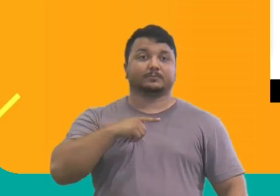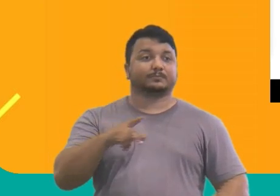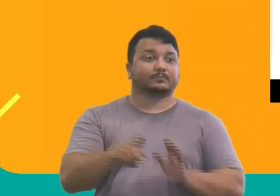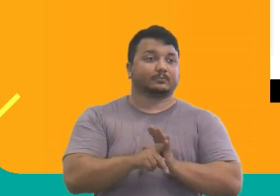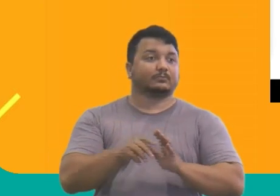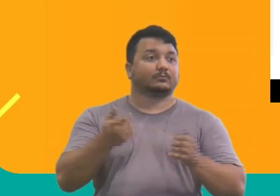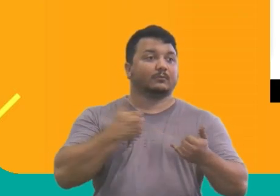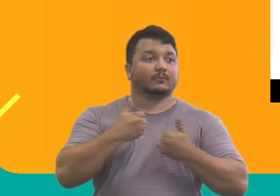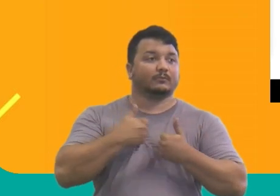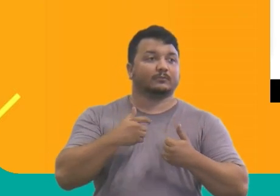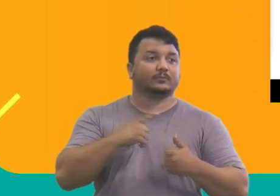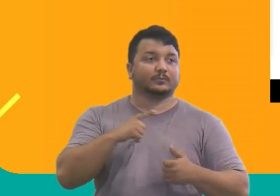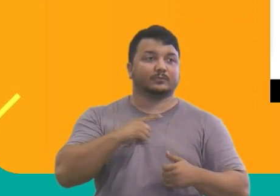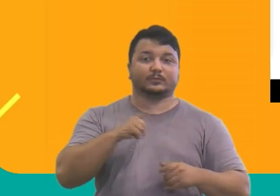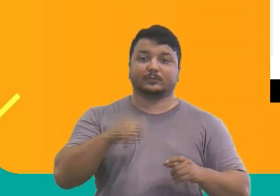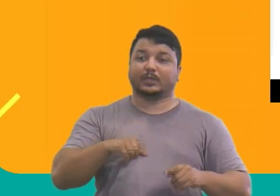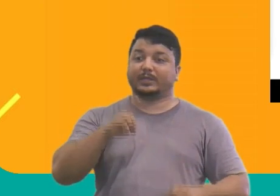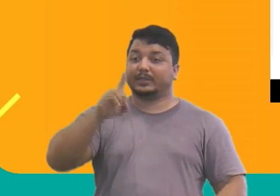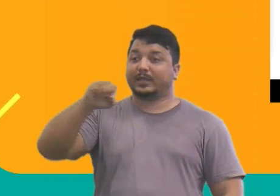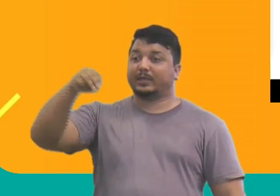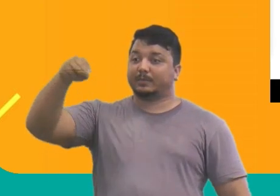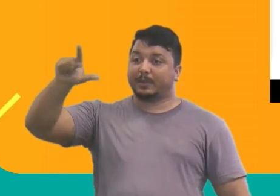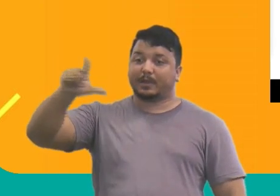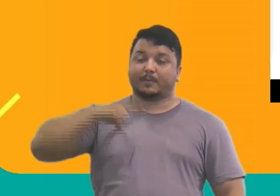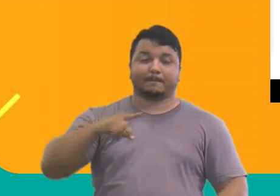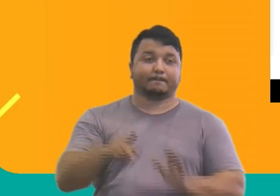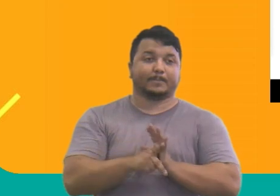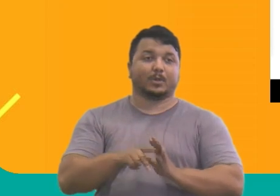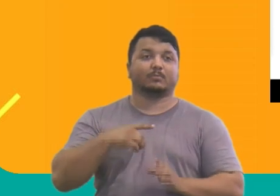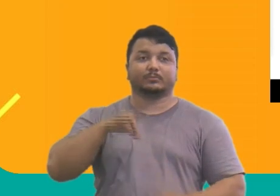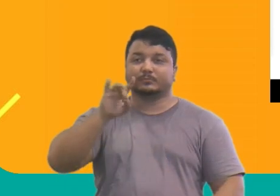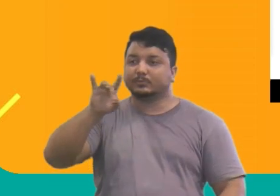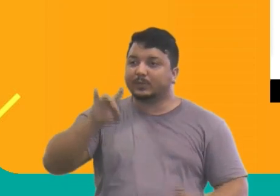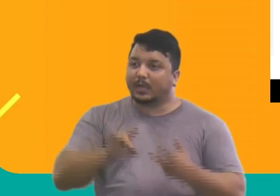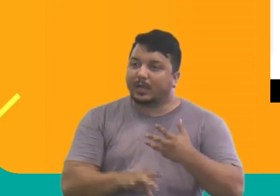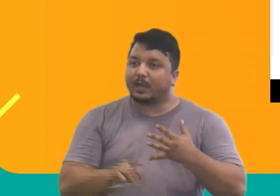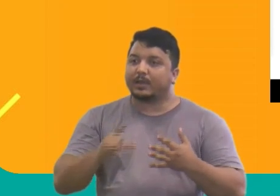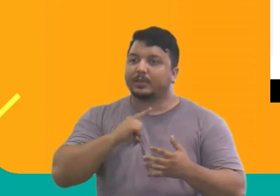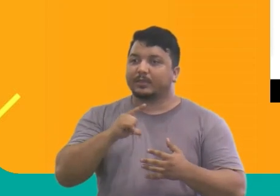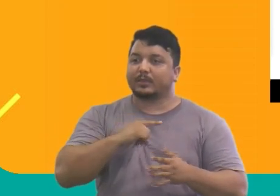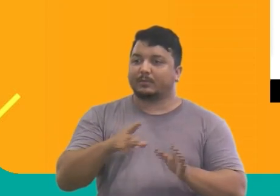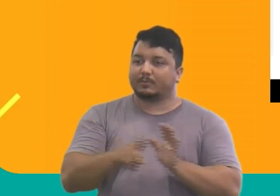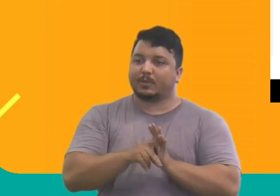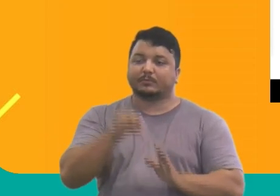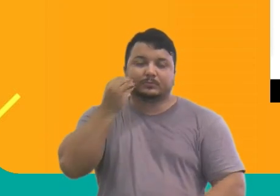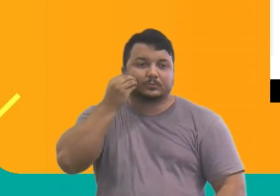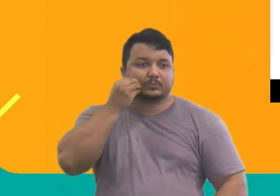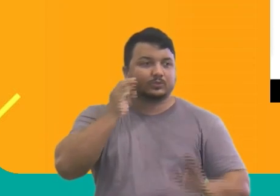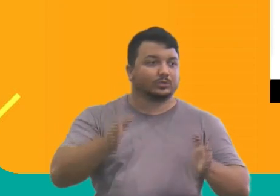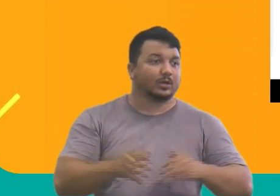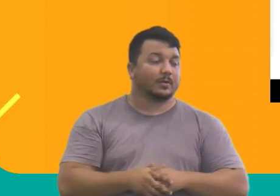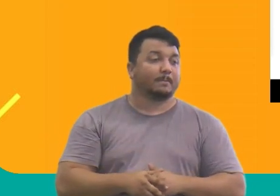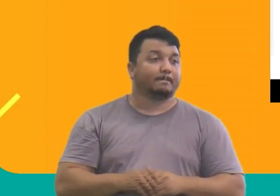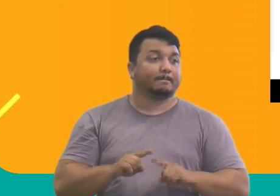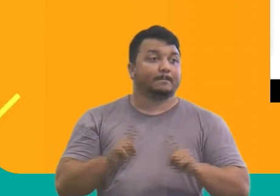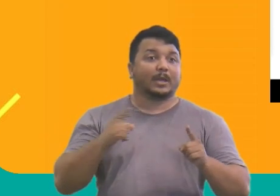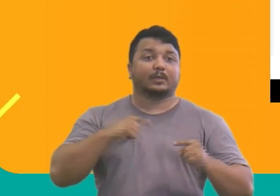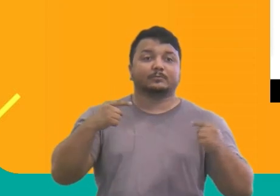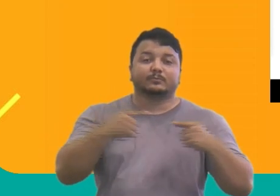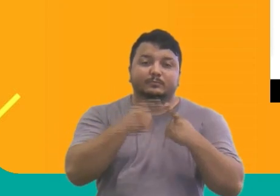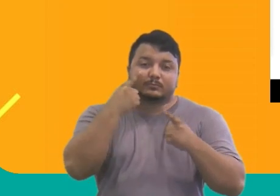cor observada com 10 ml de cada amostra do lago que ele testou. Só que ele faz uma